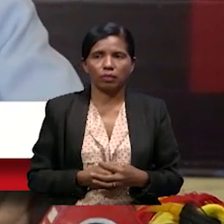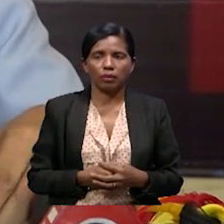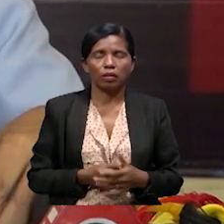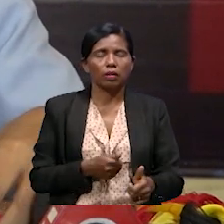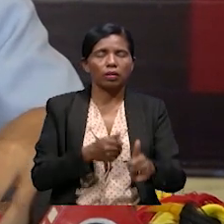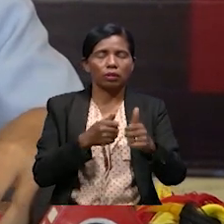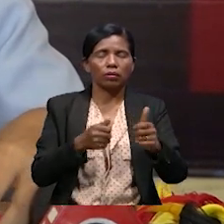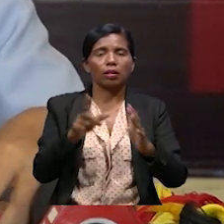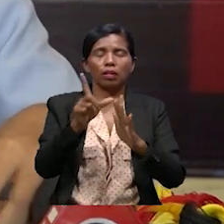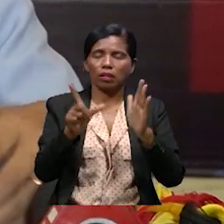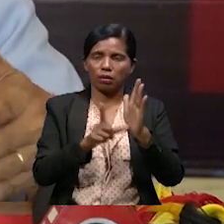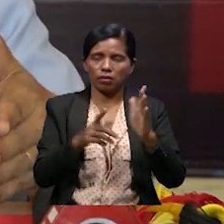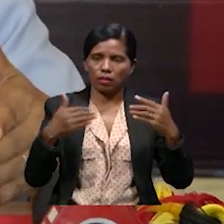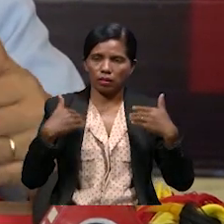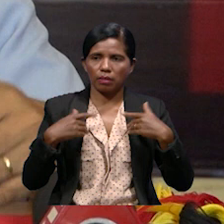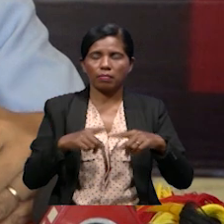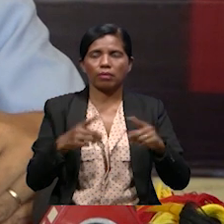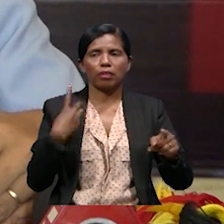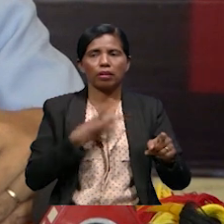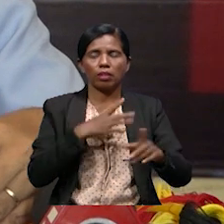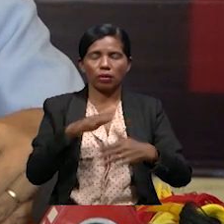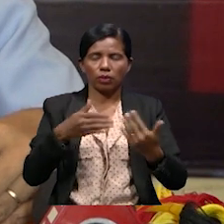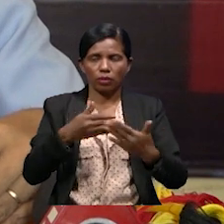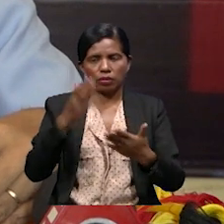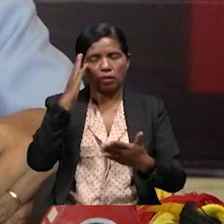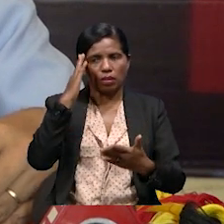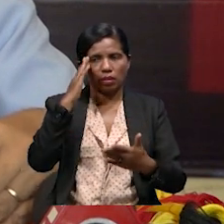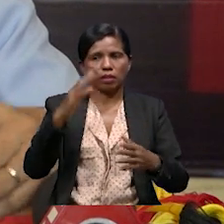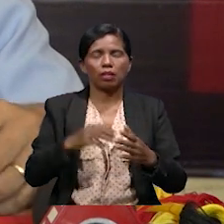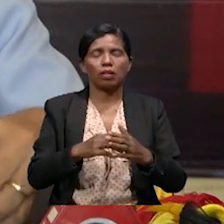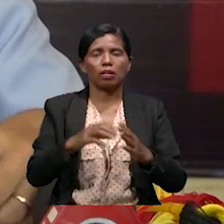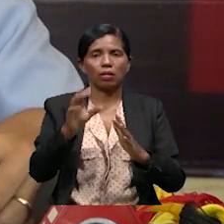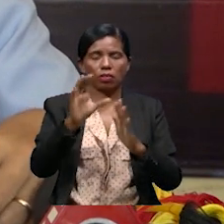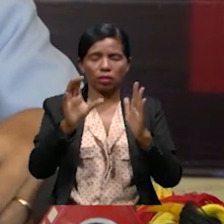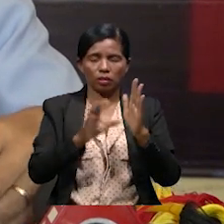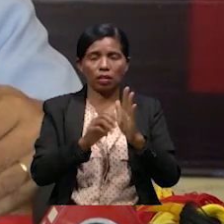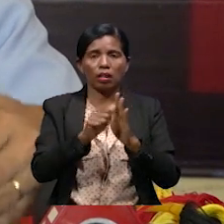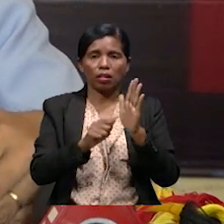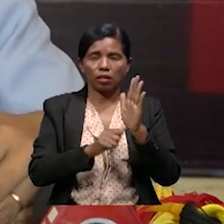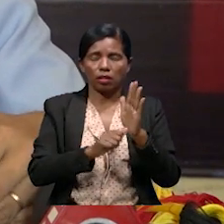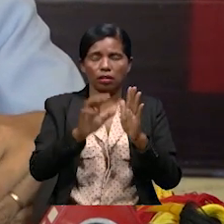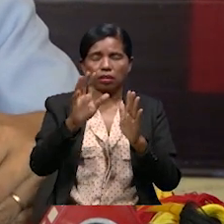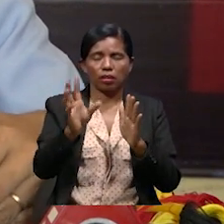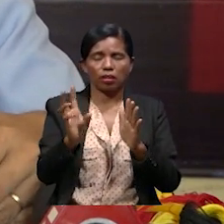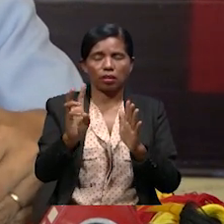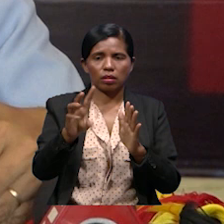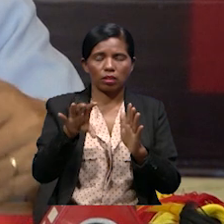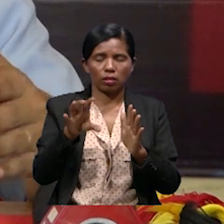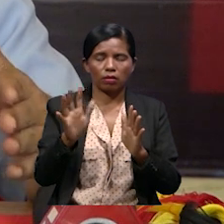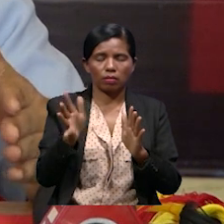resolução na beia mas e todo até que até que a constituição artigo 65 número 2